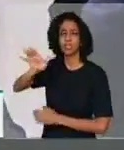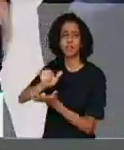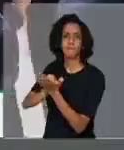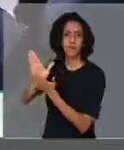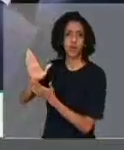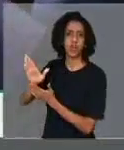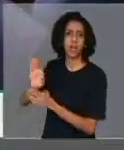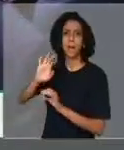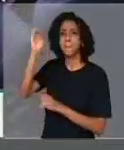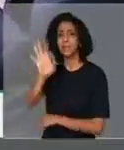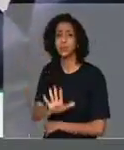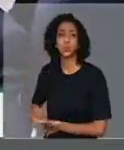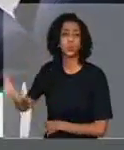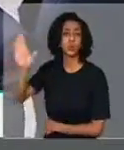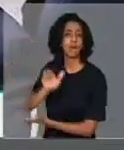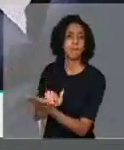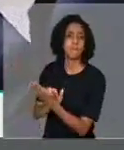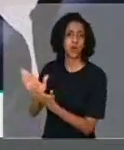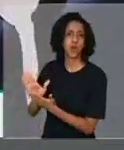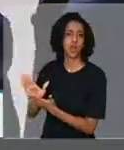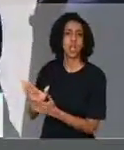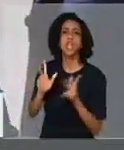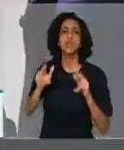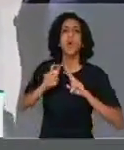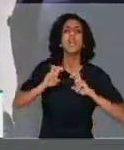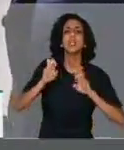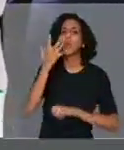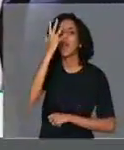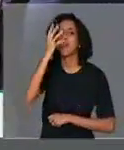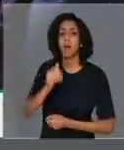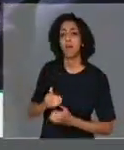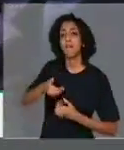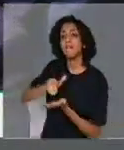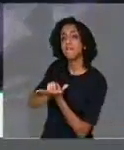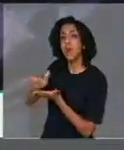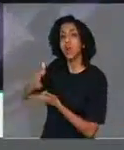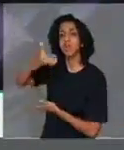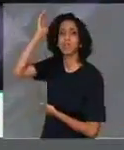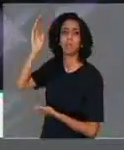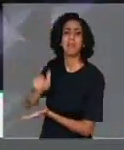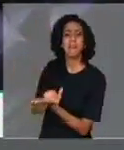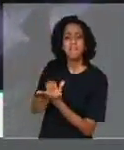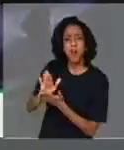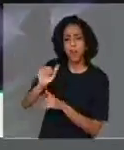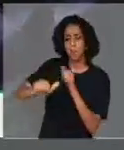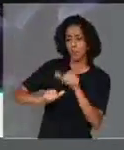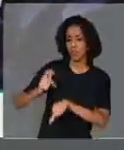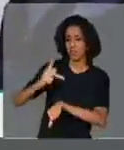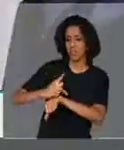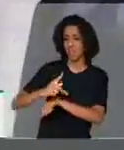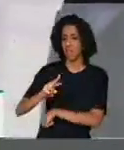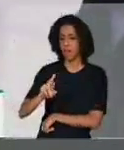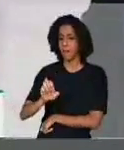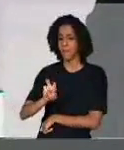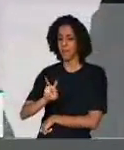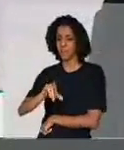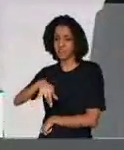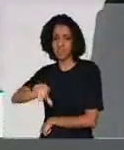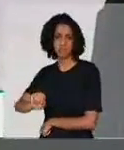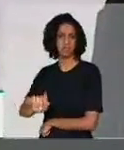em todo o Brasil, no grito do carnaval, fora Temer, fora a reforma da Previdência. Por isso que